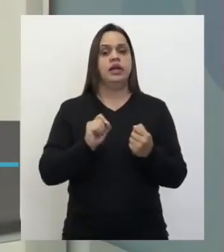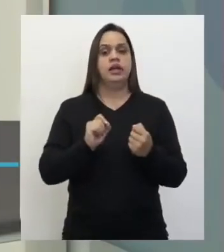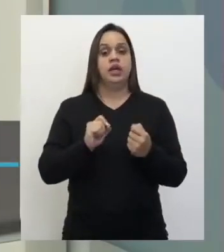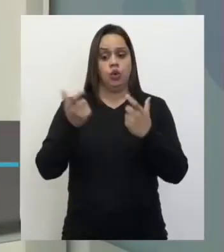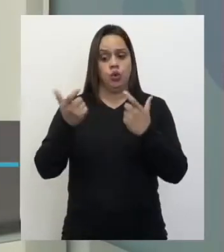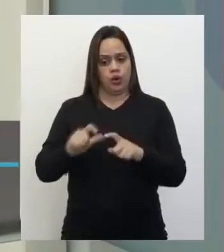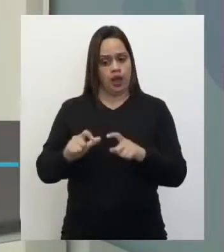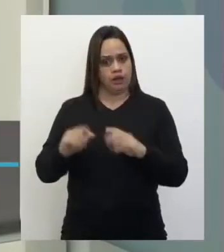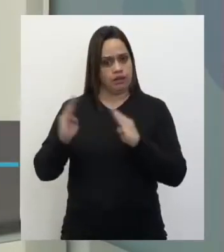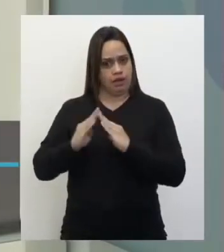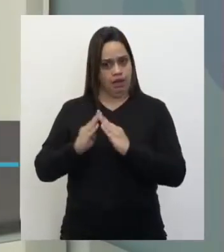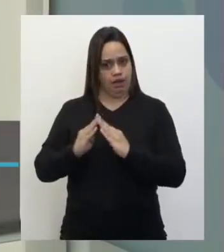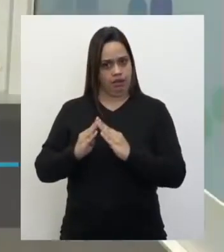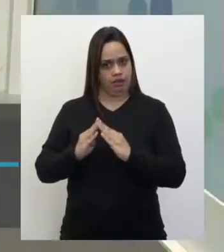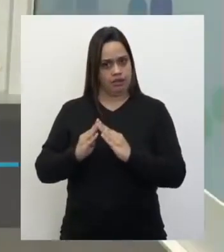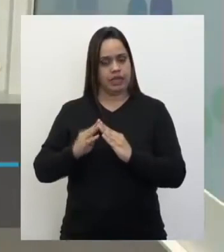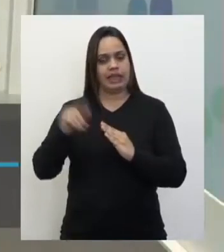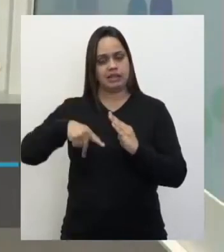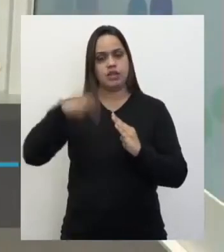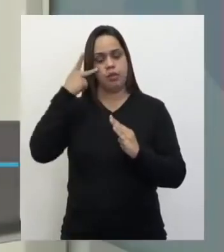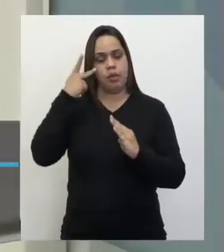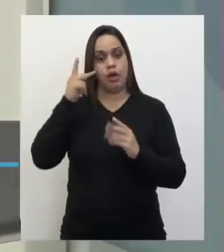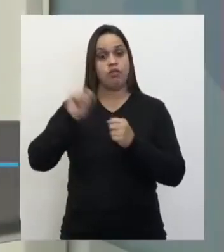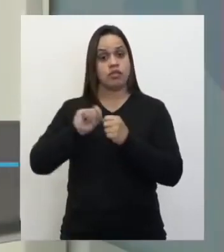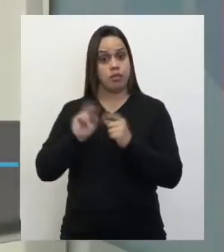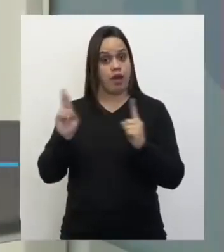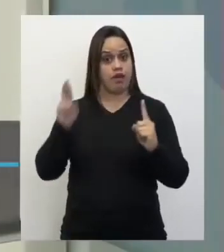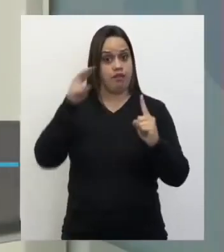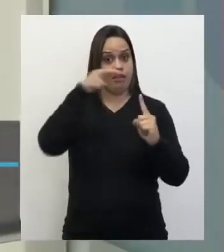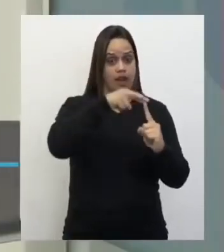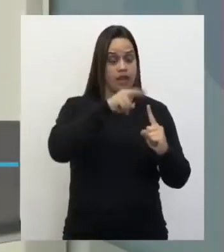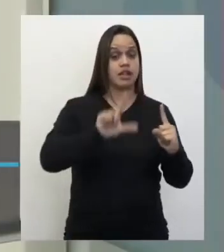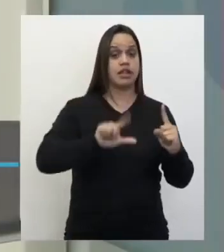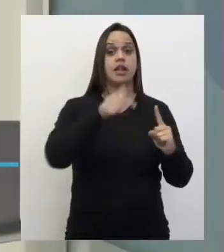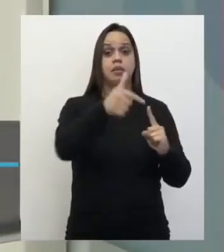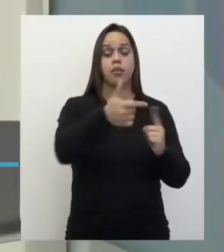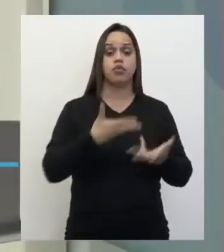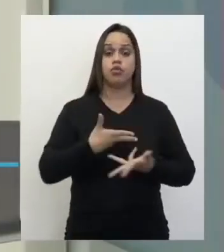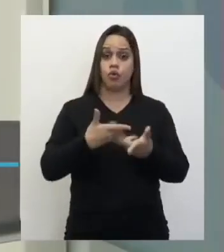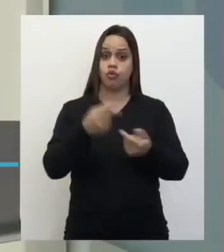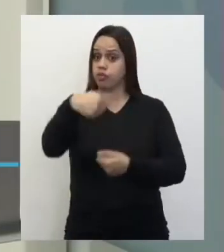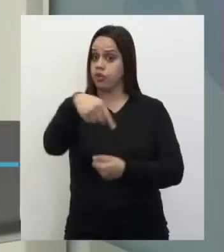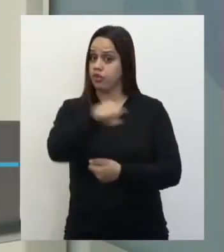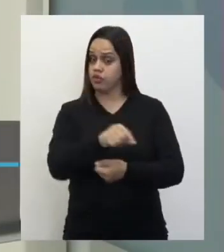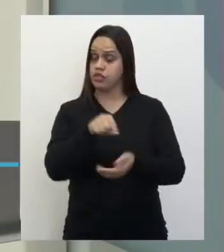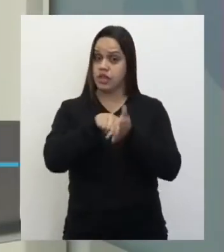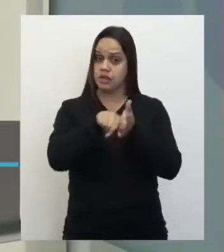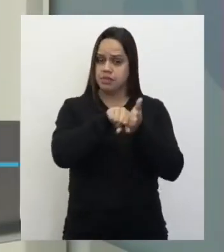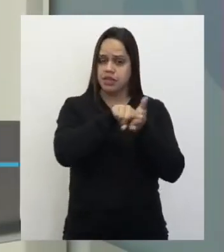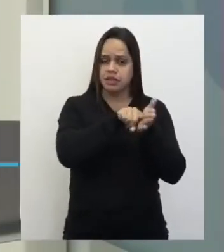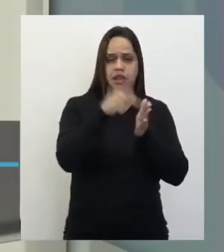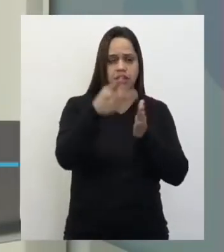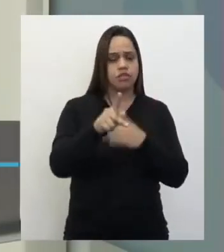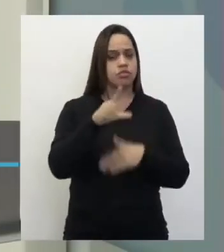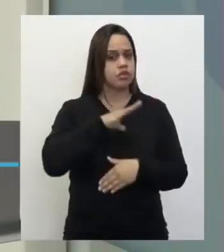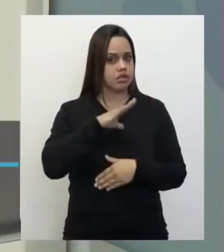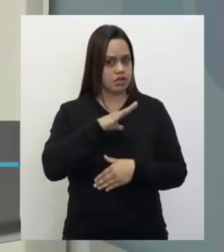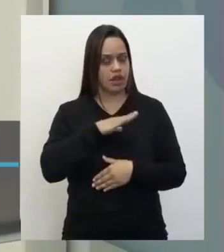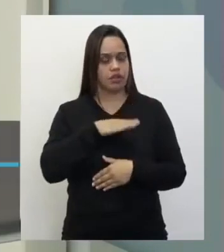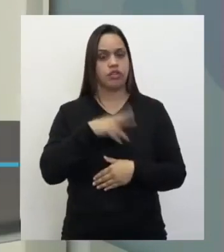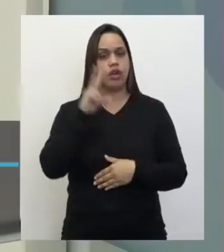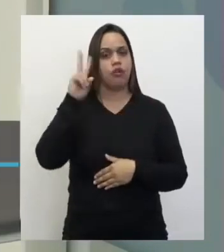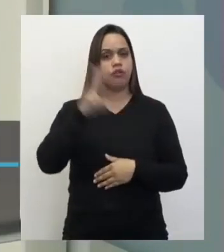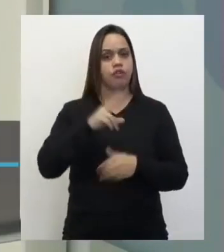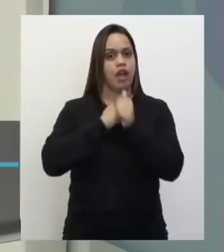lugar de vivência, que é aqui em São Paulo, e depois um convite para vocês investigarem na sua cidade. Então,